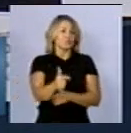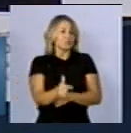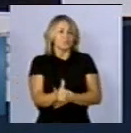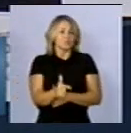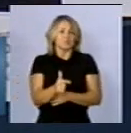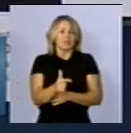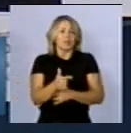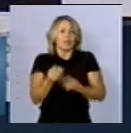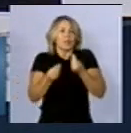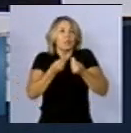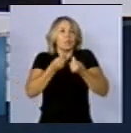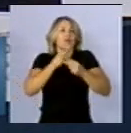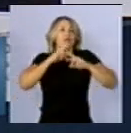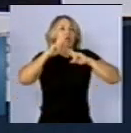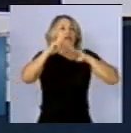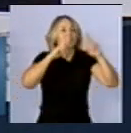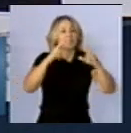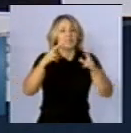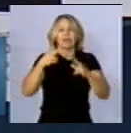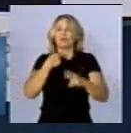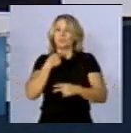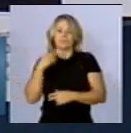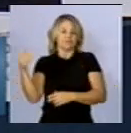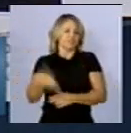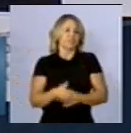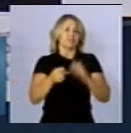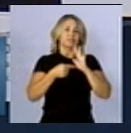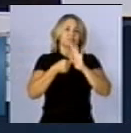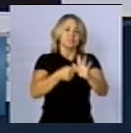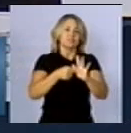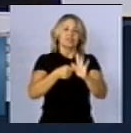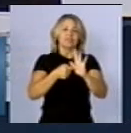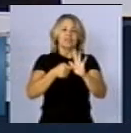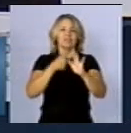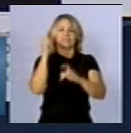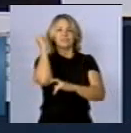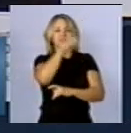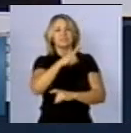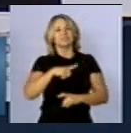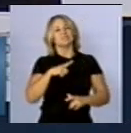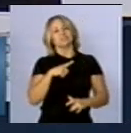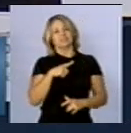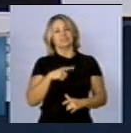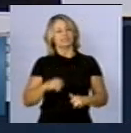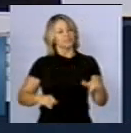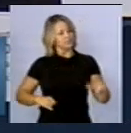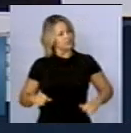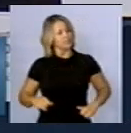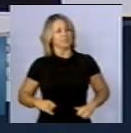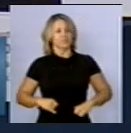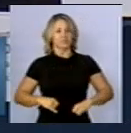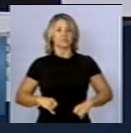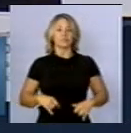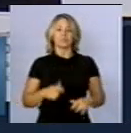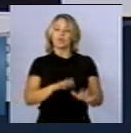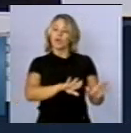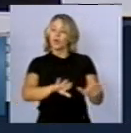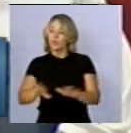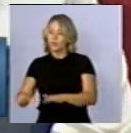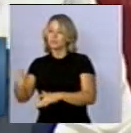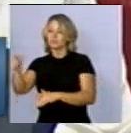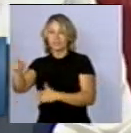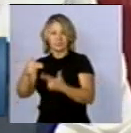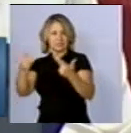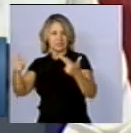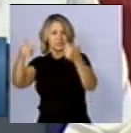sequer vozes para estar aqui e enfim trazer as suas dificuldades bom outro aspecto que eu gostaria de trazer é